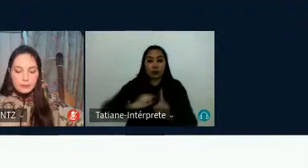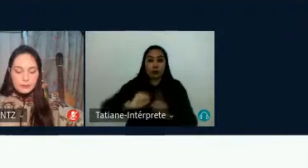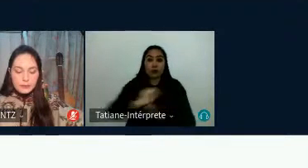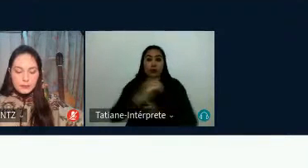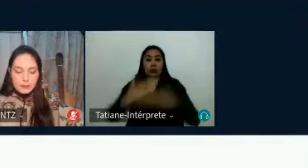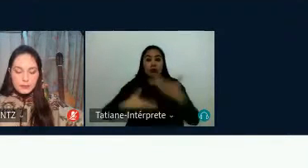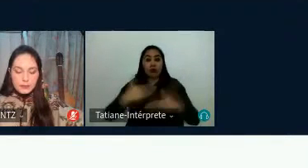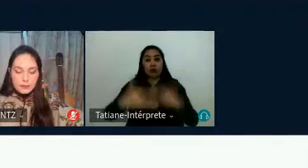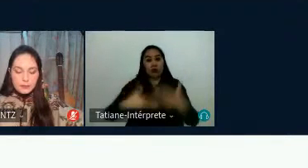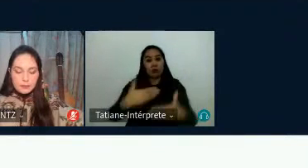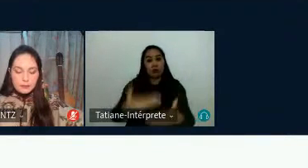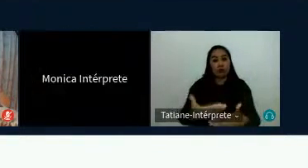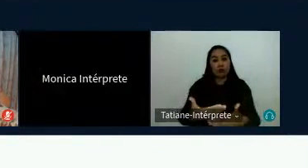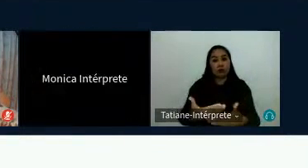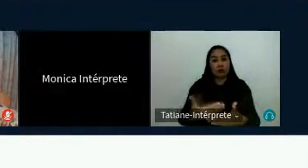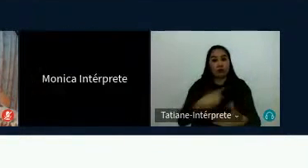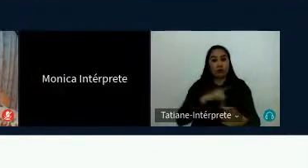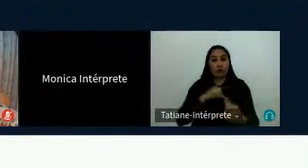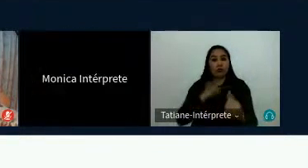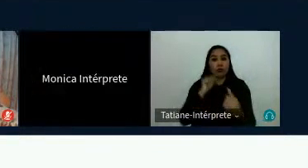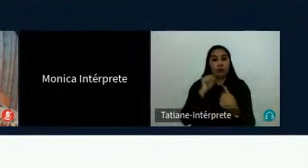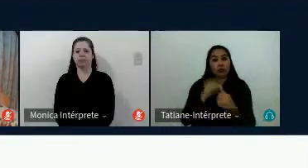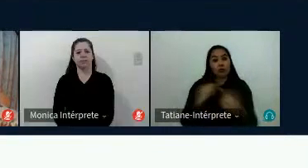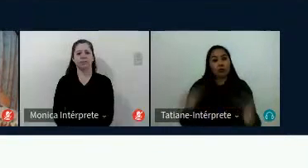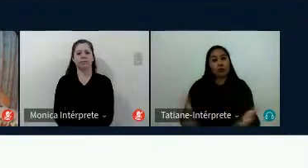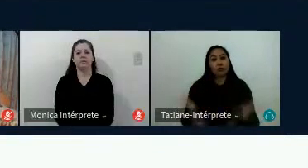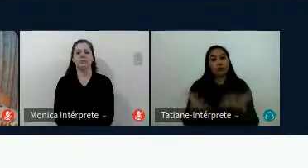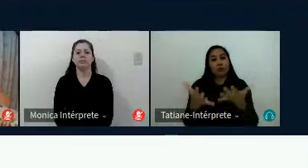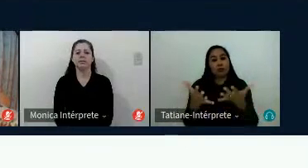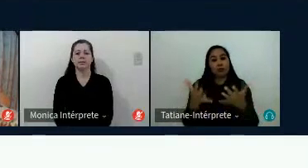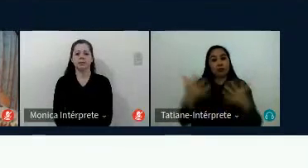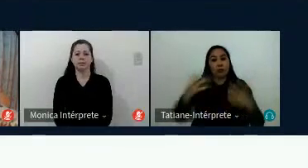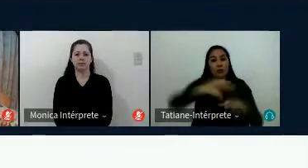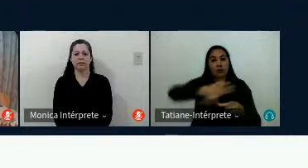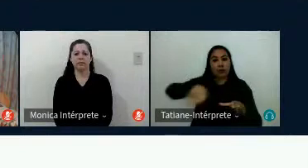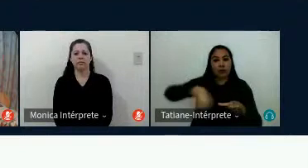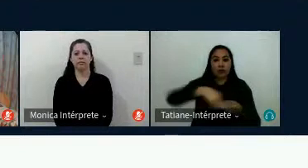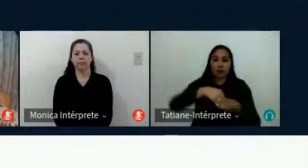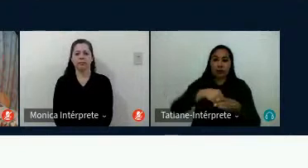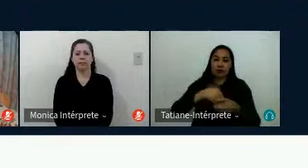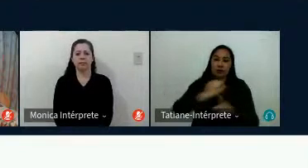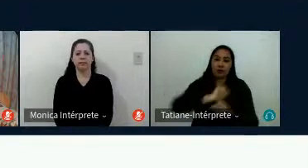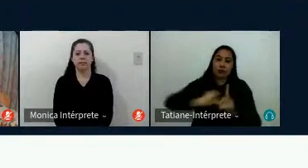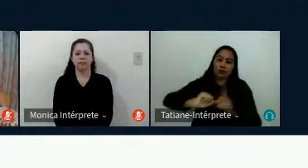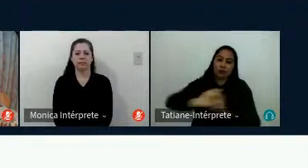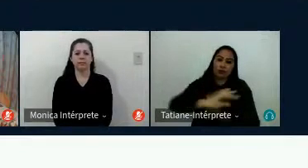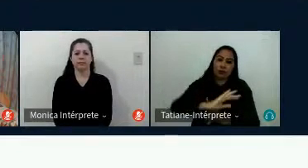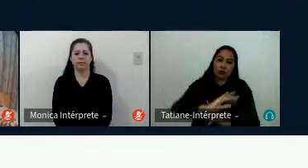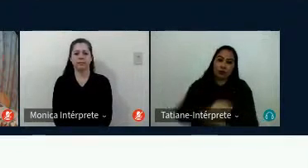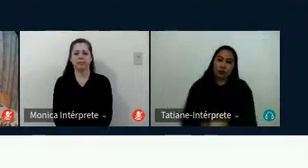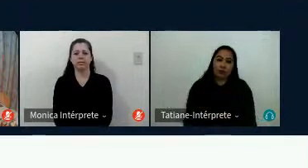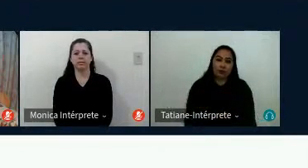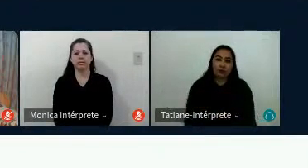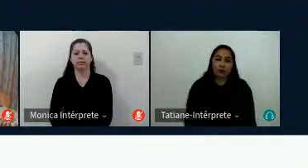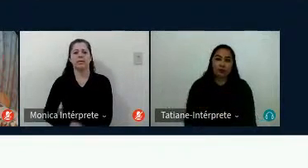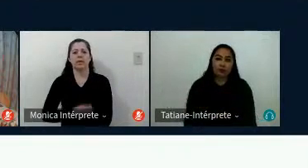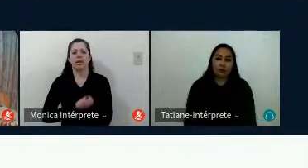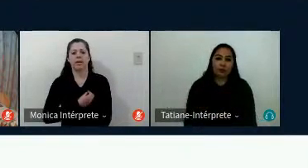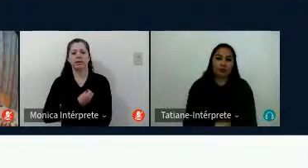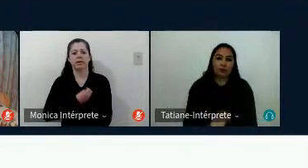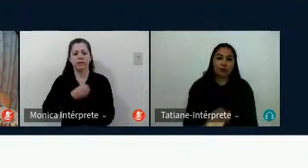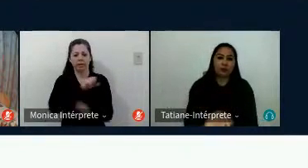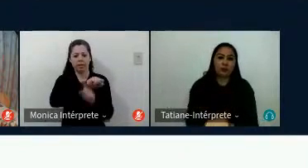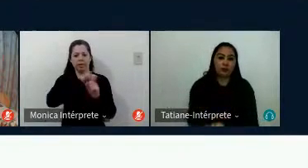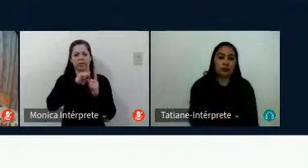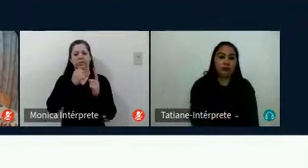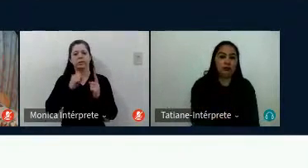desenvolvimento com o objetivo de promover uma maior inclusão social e transformar essas realidades que elas se